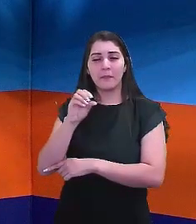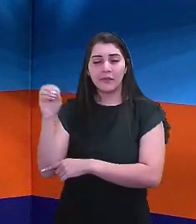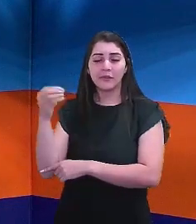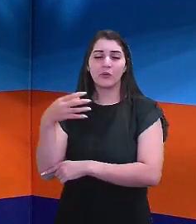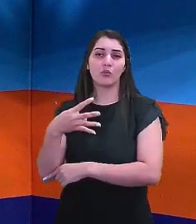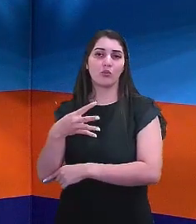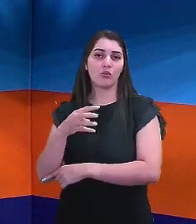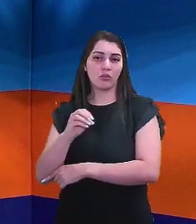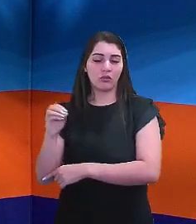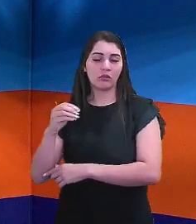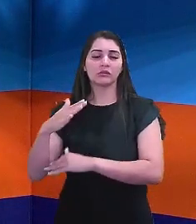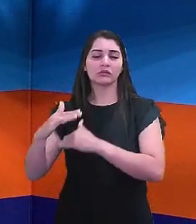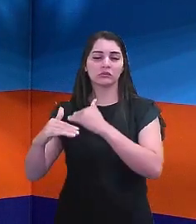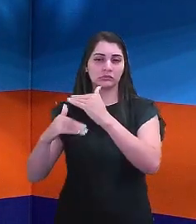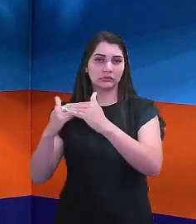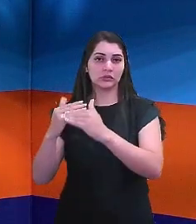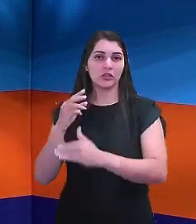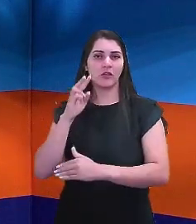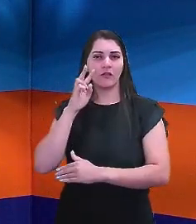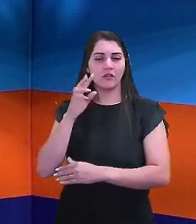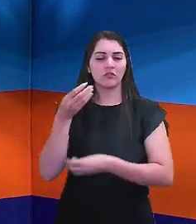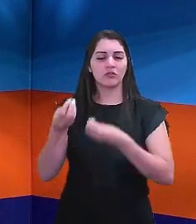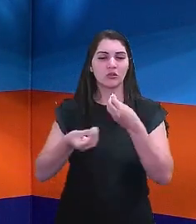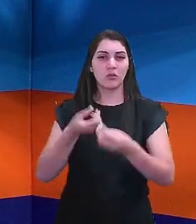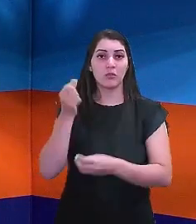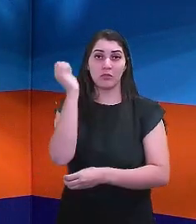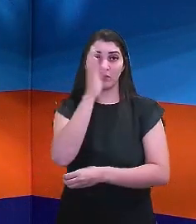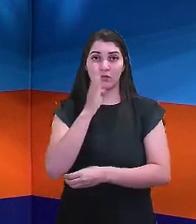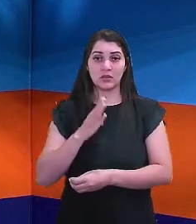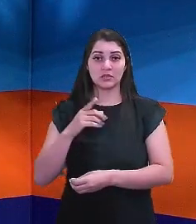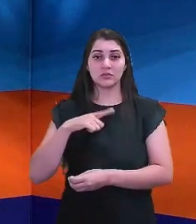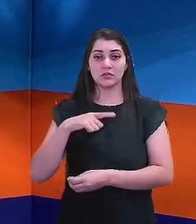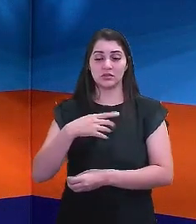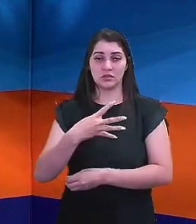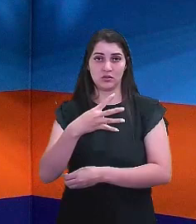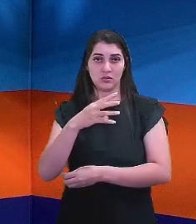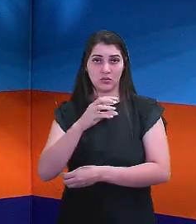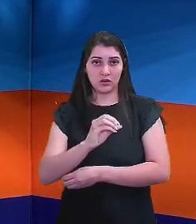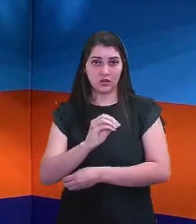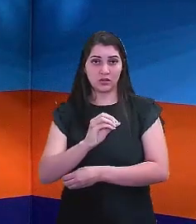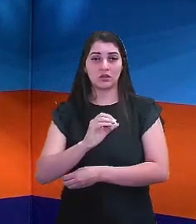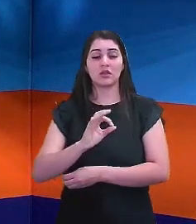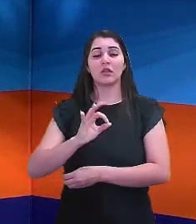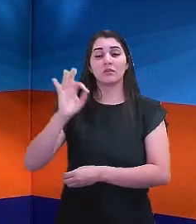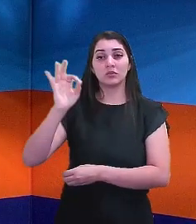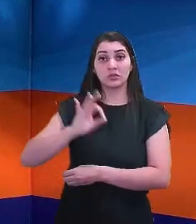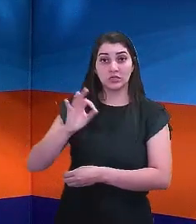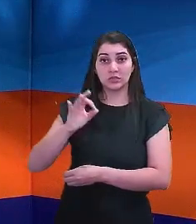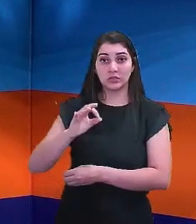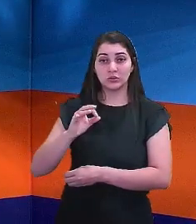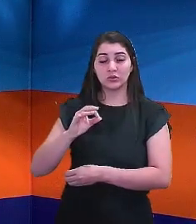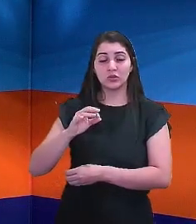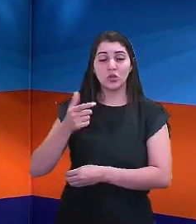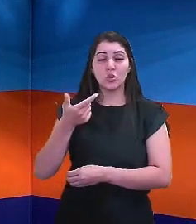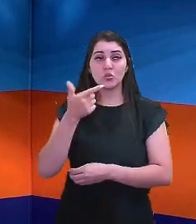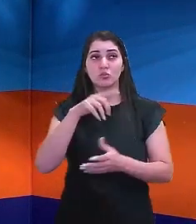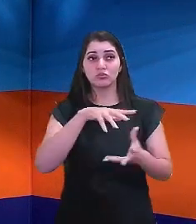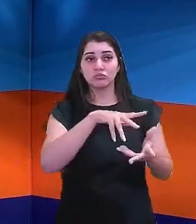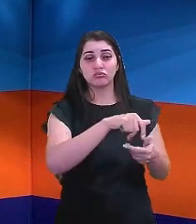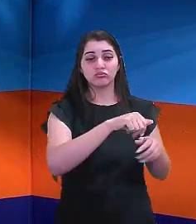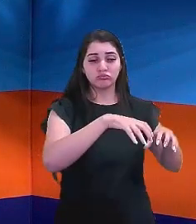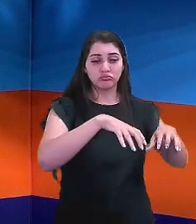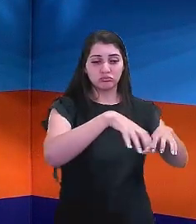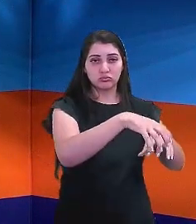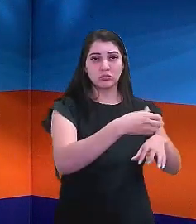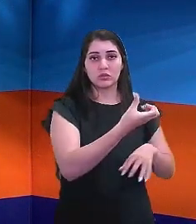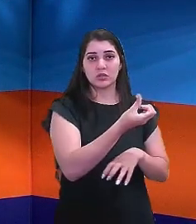por diante. Veja, o Brasil recebia 40% e o restante do mundo 60%. Ficávamos com a quantidade maior. Então,